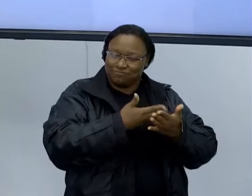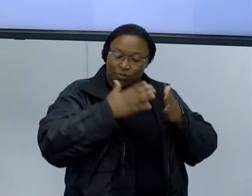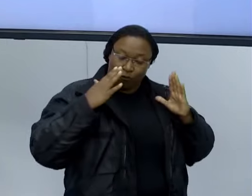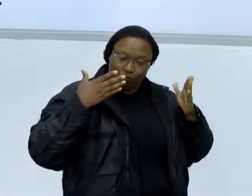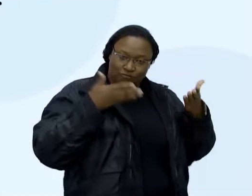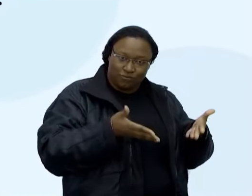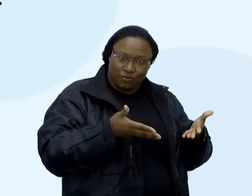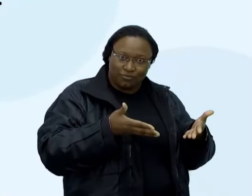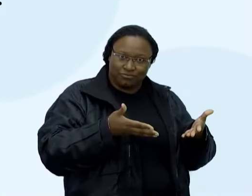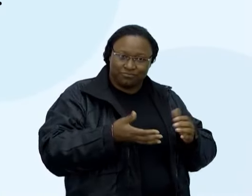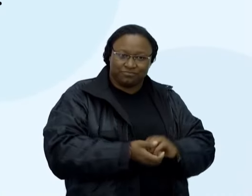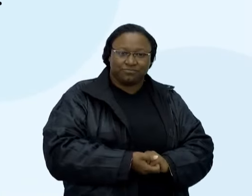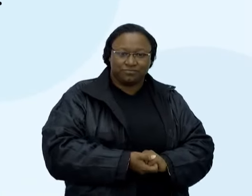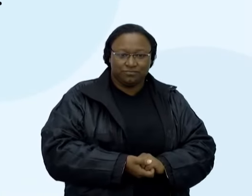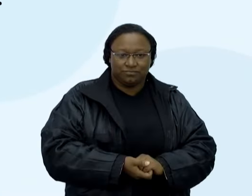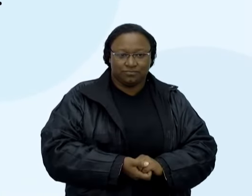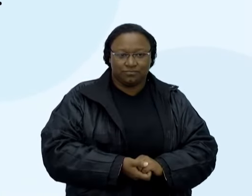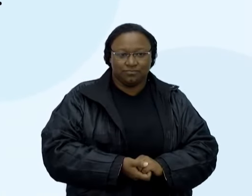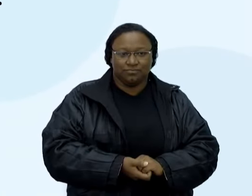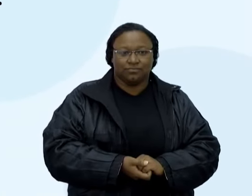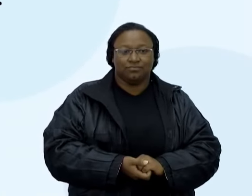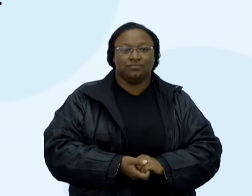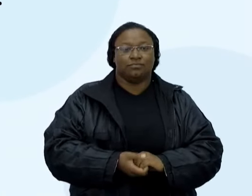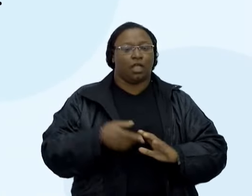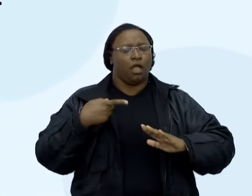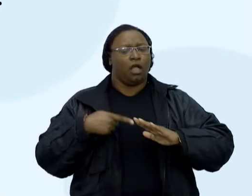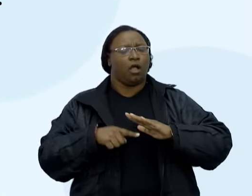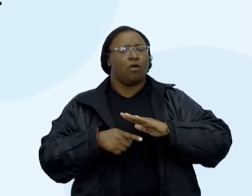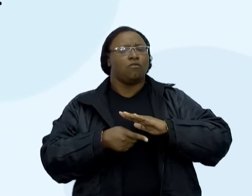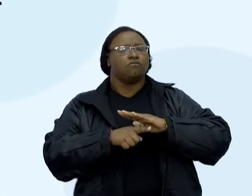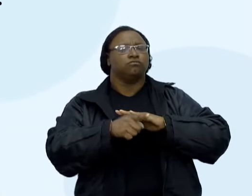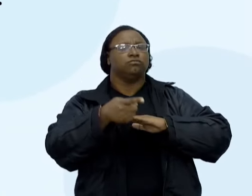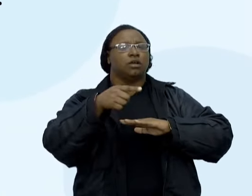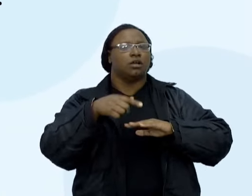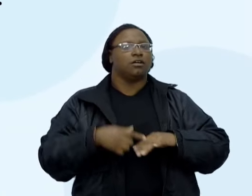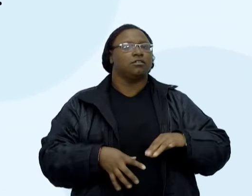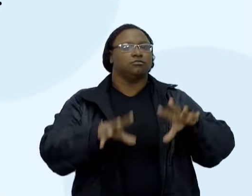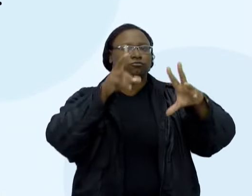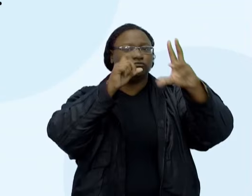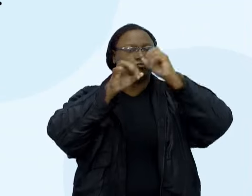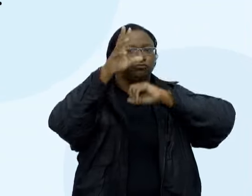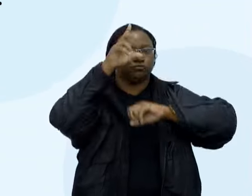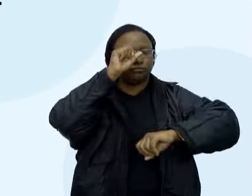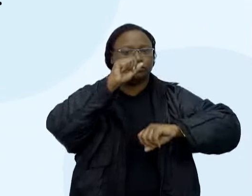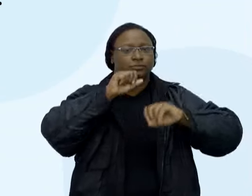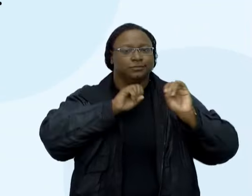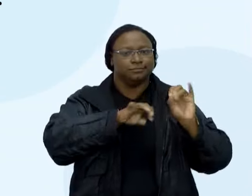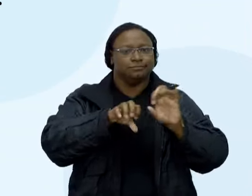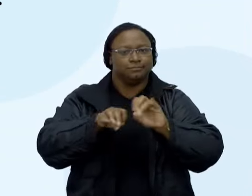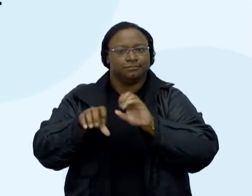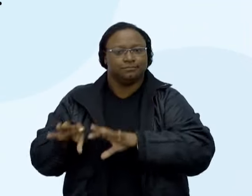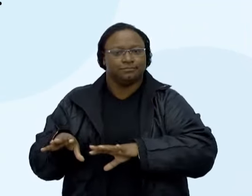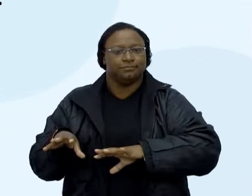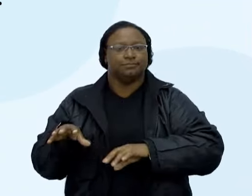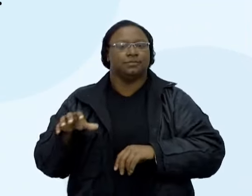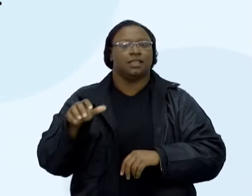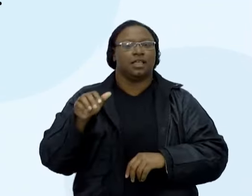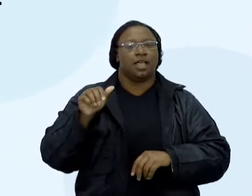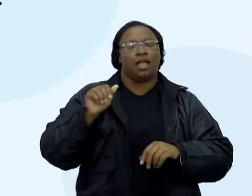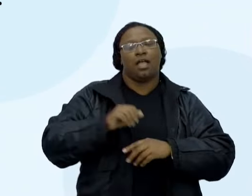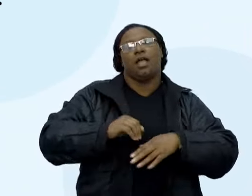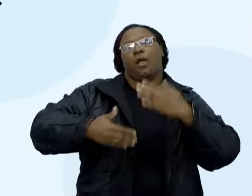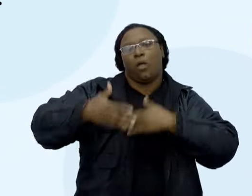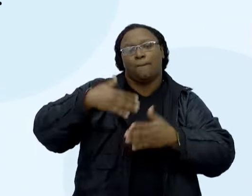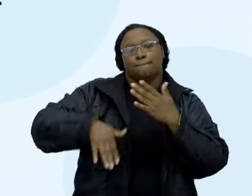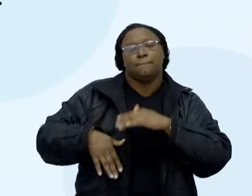atender a aprofundar, na verdade, a formação geral básica da habilidade M13,